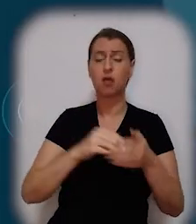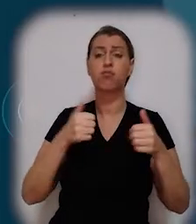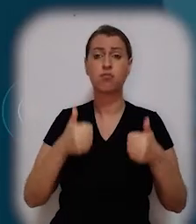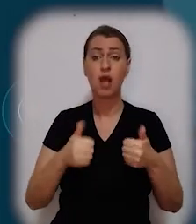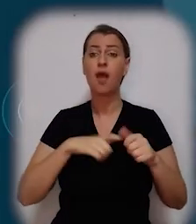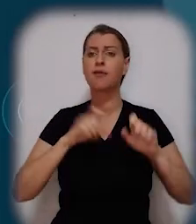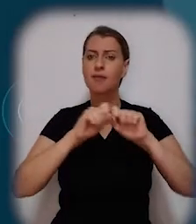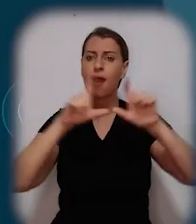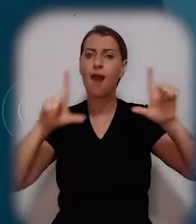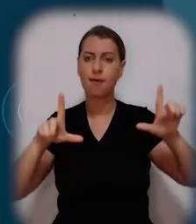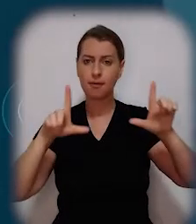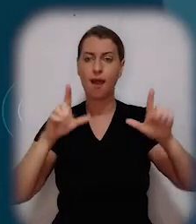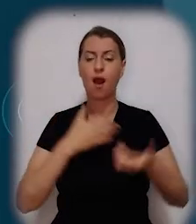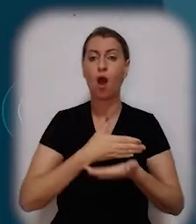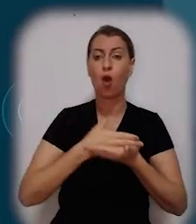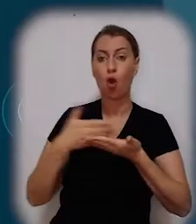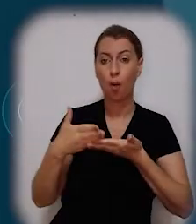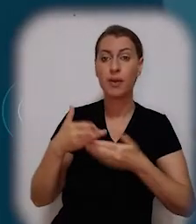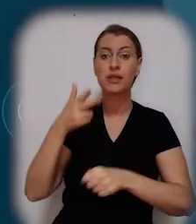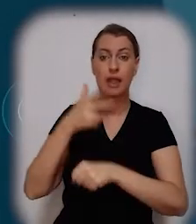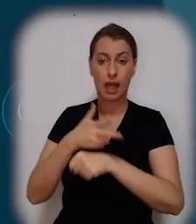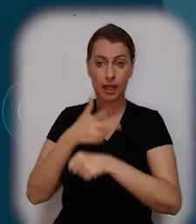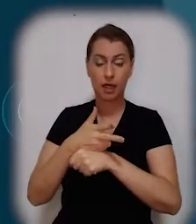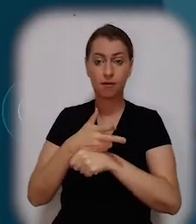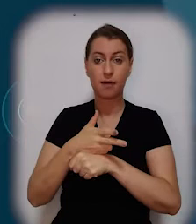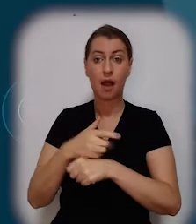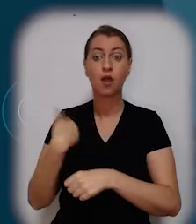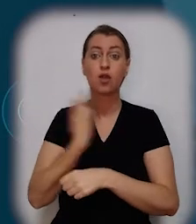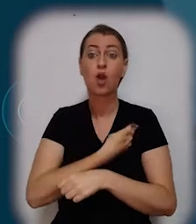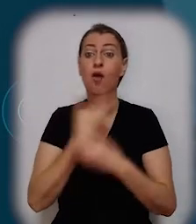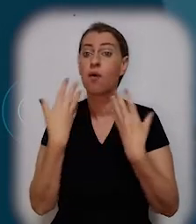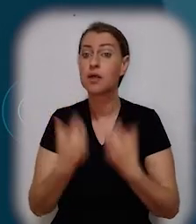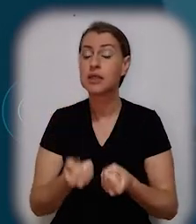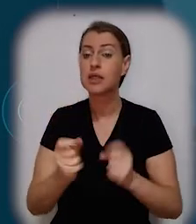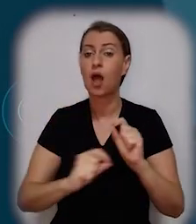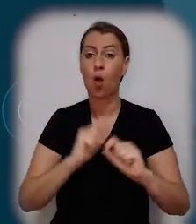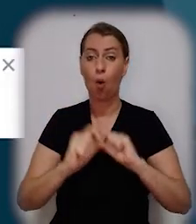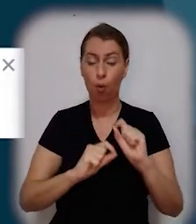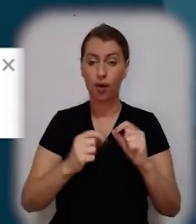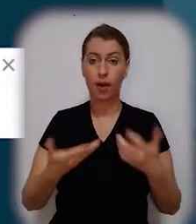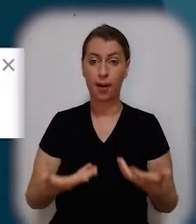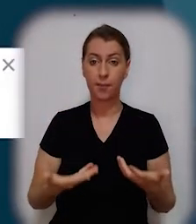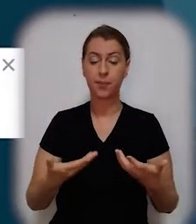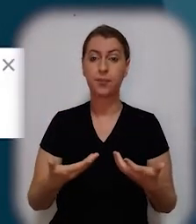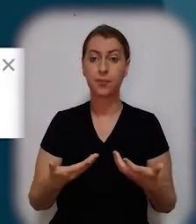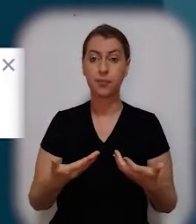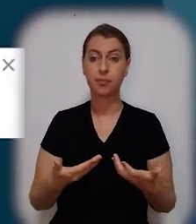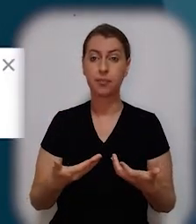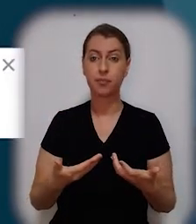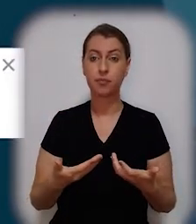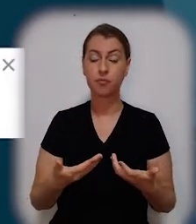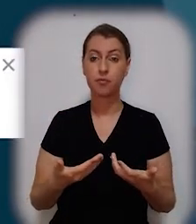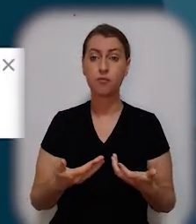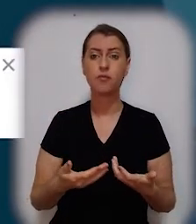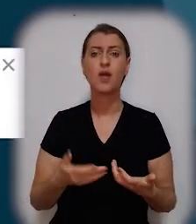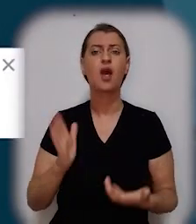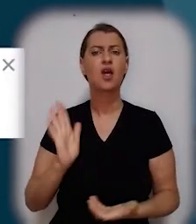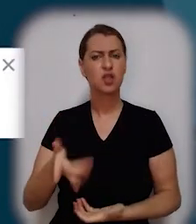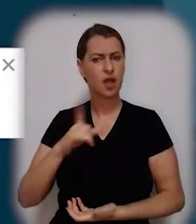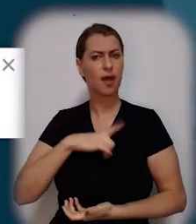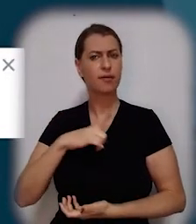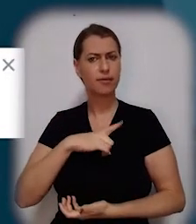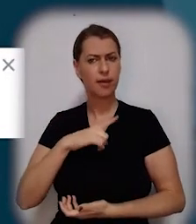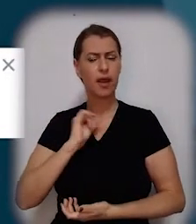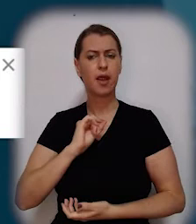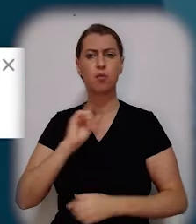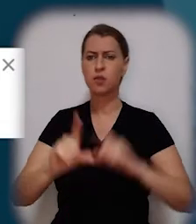ter a tela aqui, ó, começar a gravar. A gente vai permitir, então, esse é a. E a gente já tem aqui,